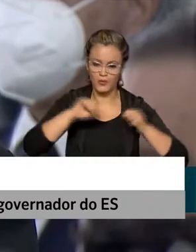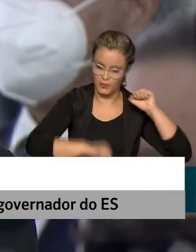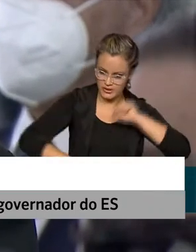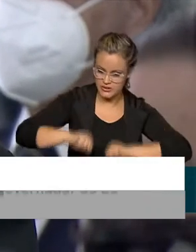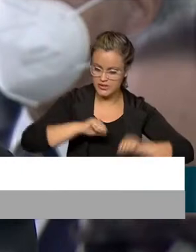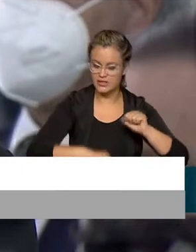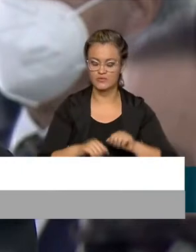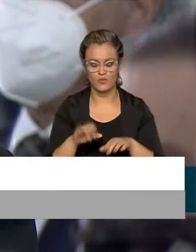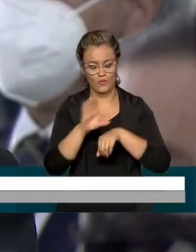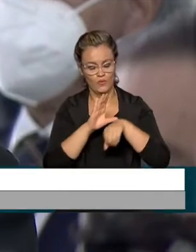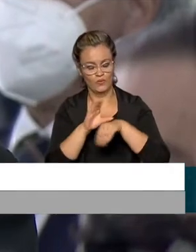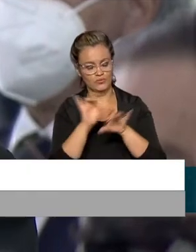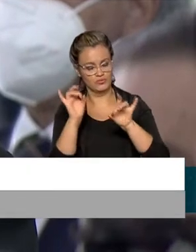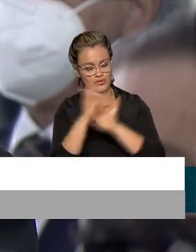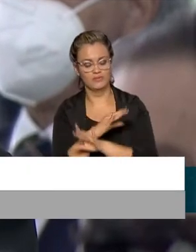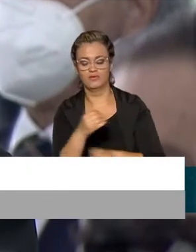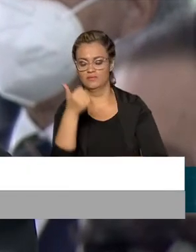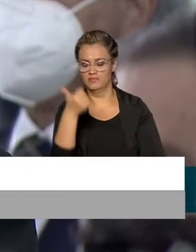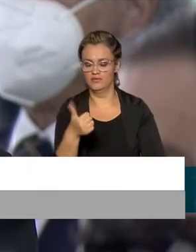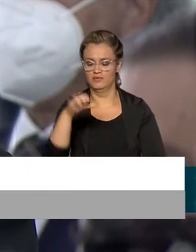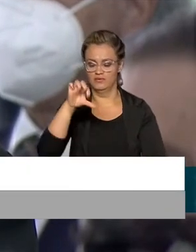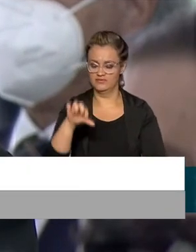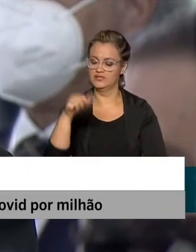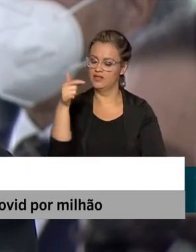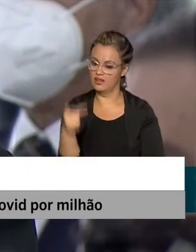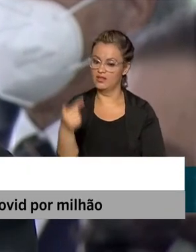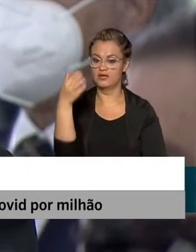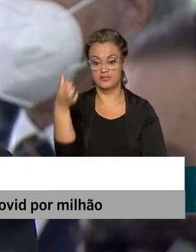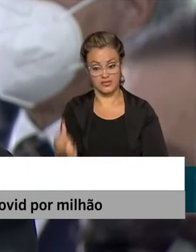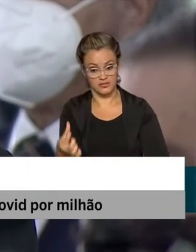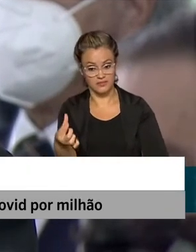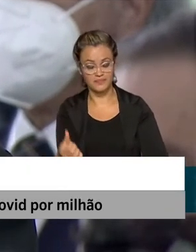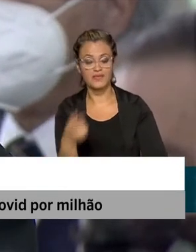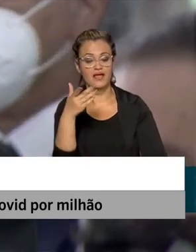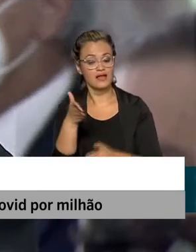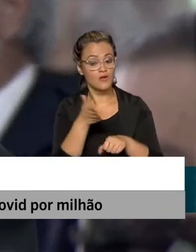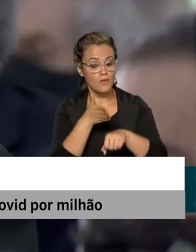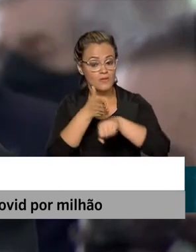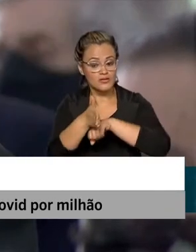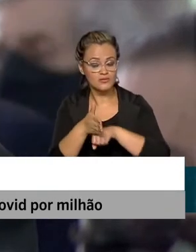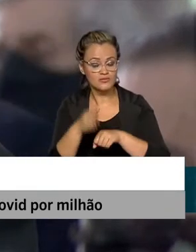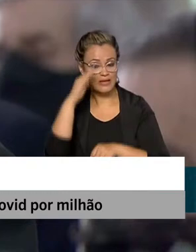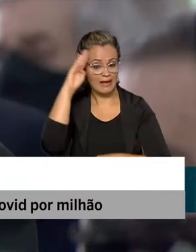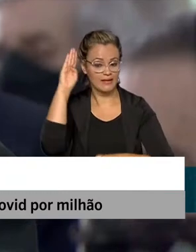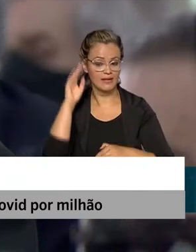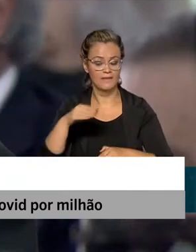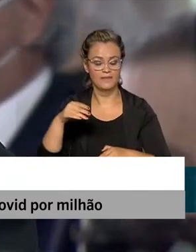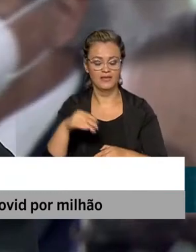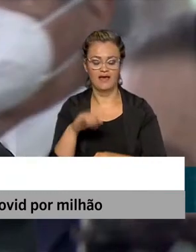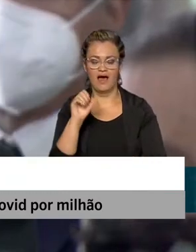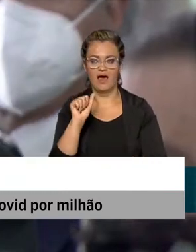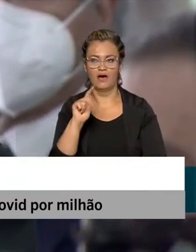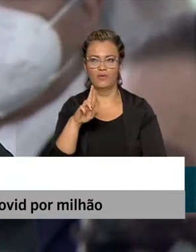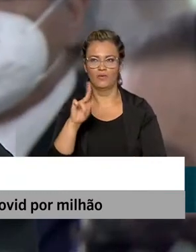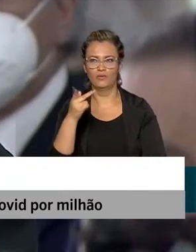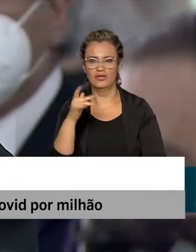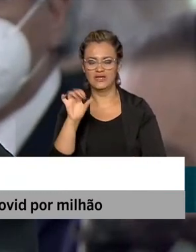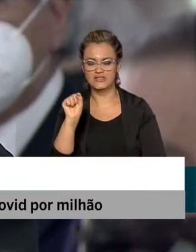onde concluiu o curso em 1976. Ingressou na Academia Militar das Agulhas Negras